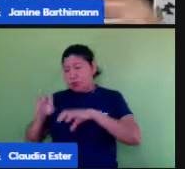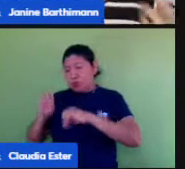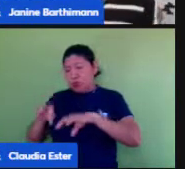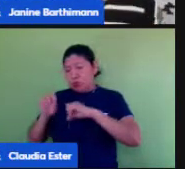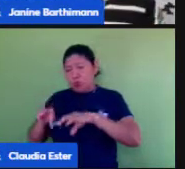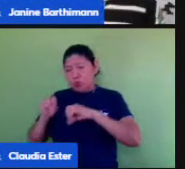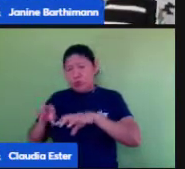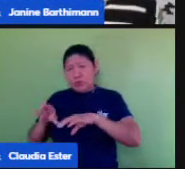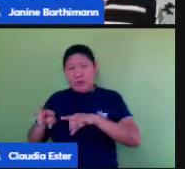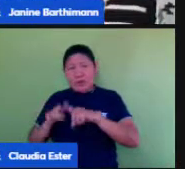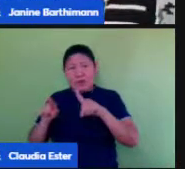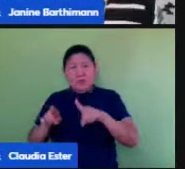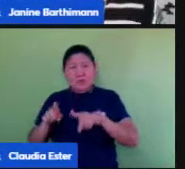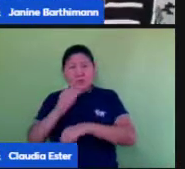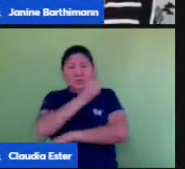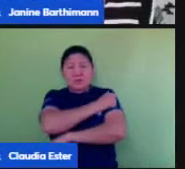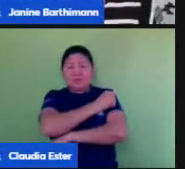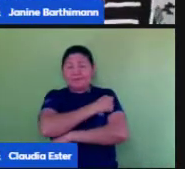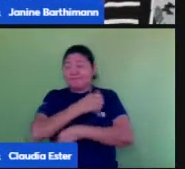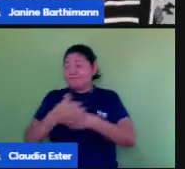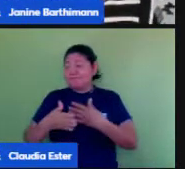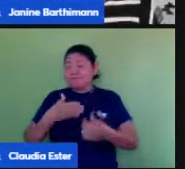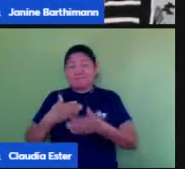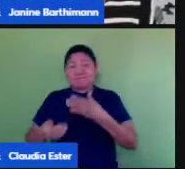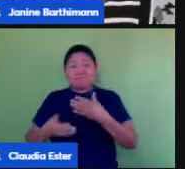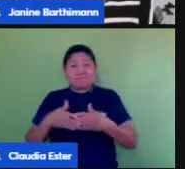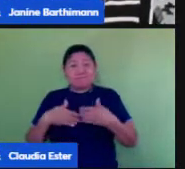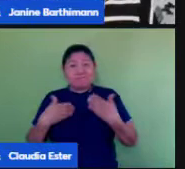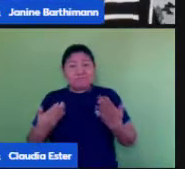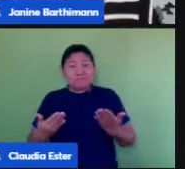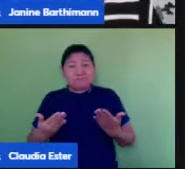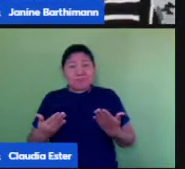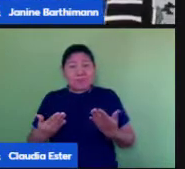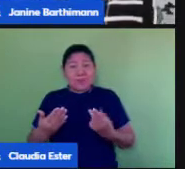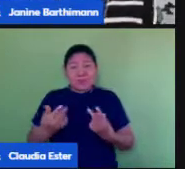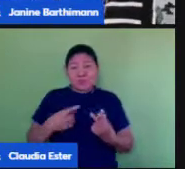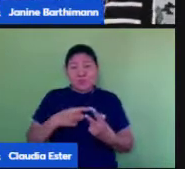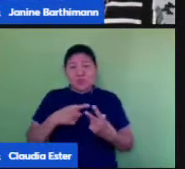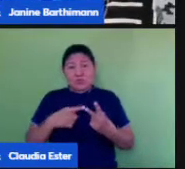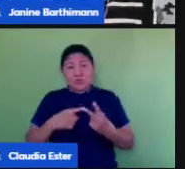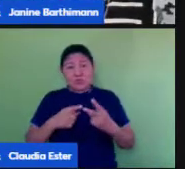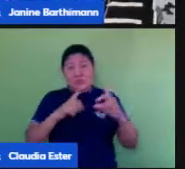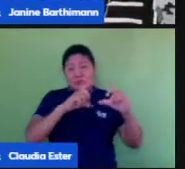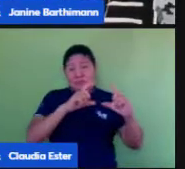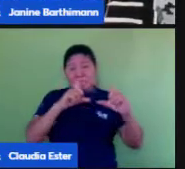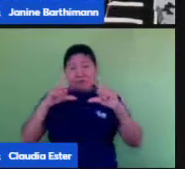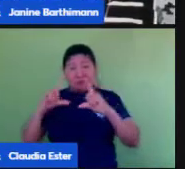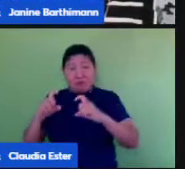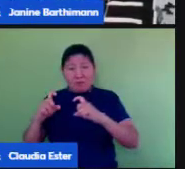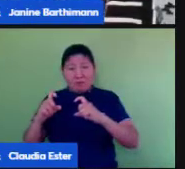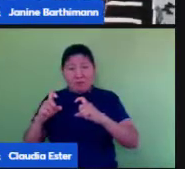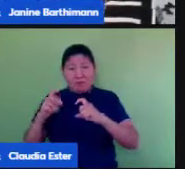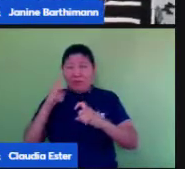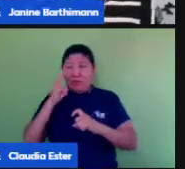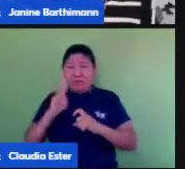êxito. No entanto, na imagem à esquerda, nós já temos um outro aluno que